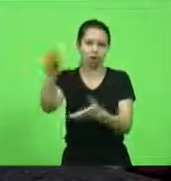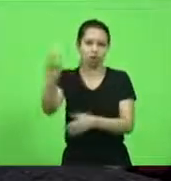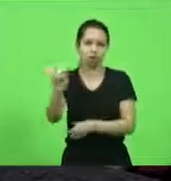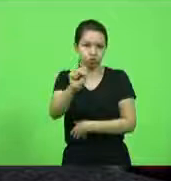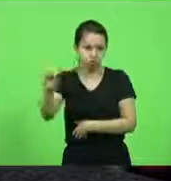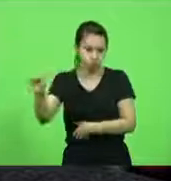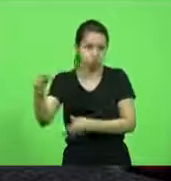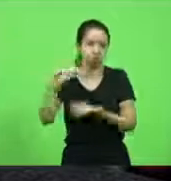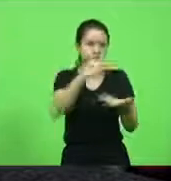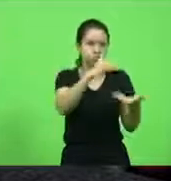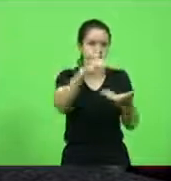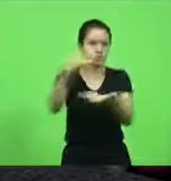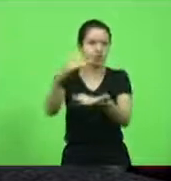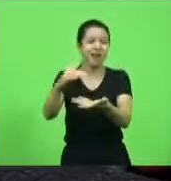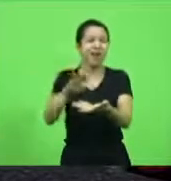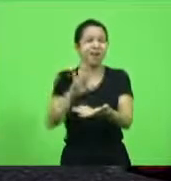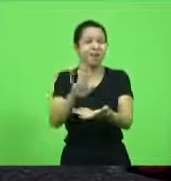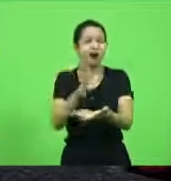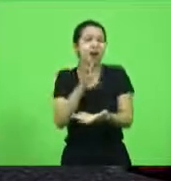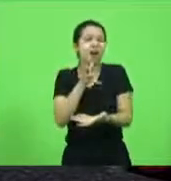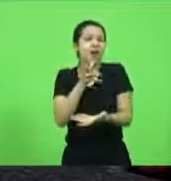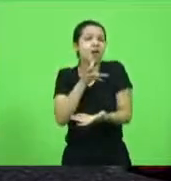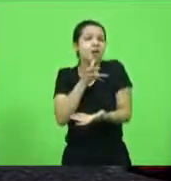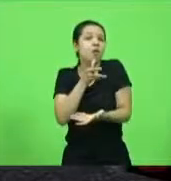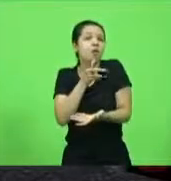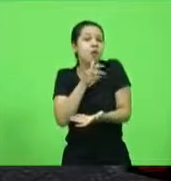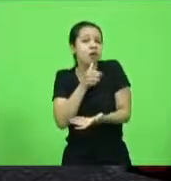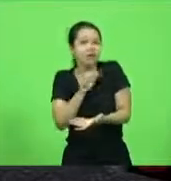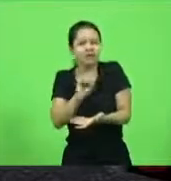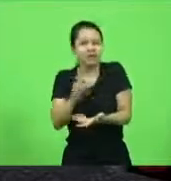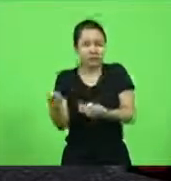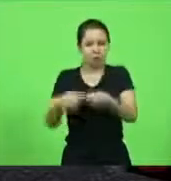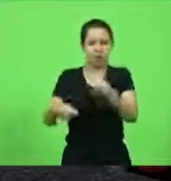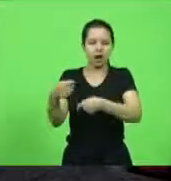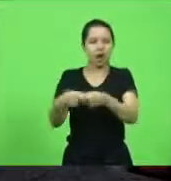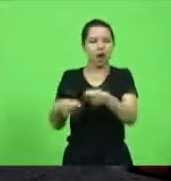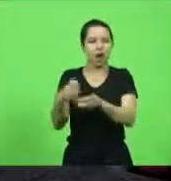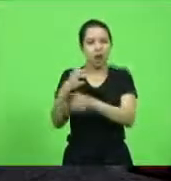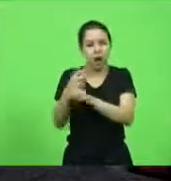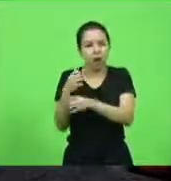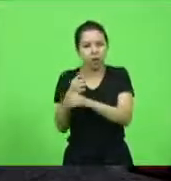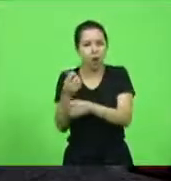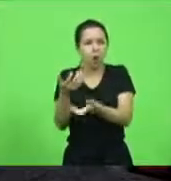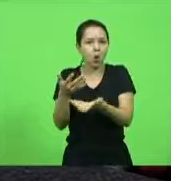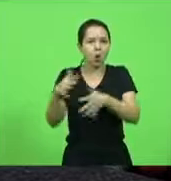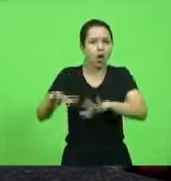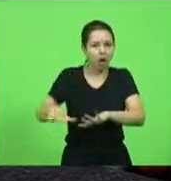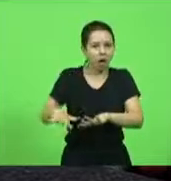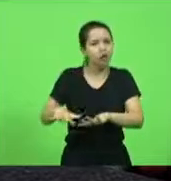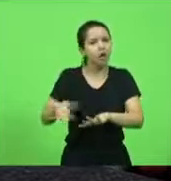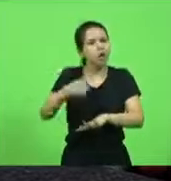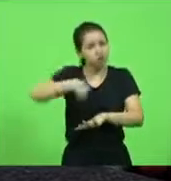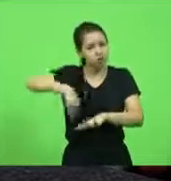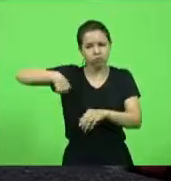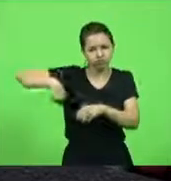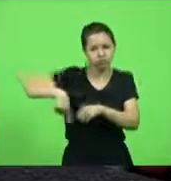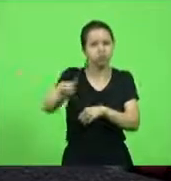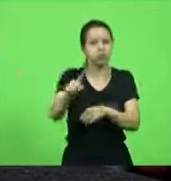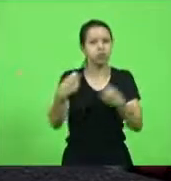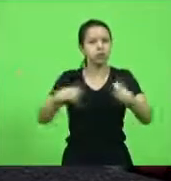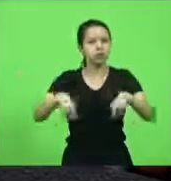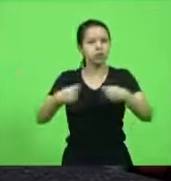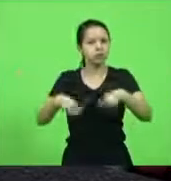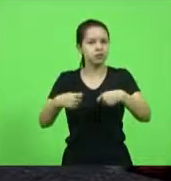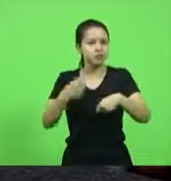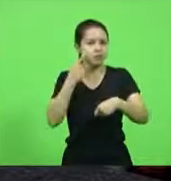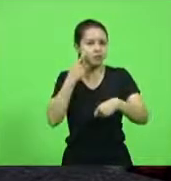está vindo devagar, se não querem negociar com laboratório A ou B, vamos atrás. Fiz outro cálculo